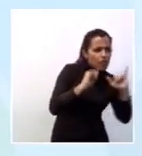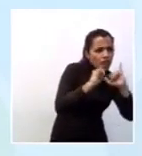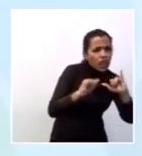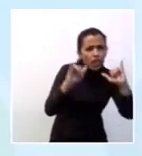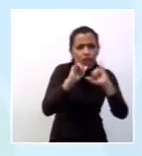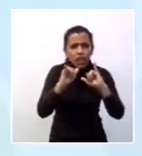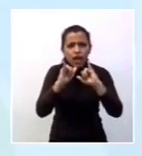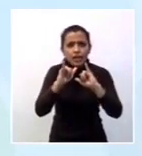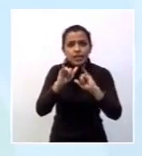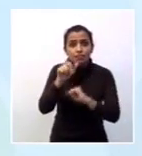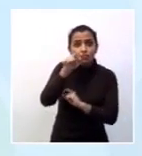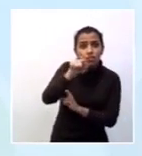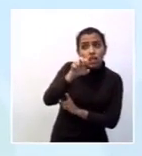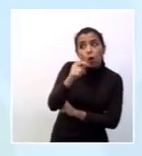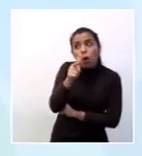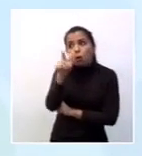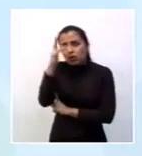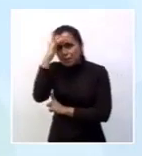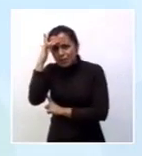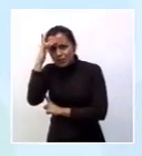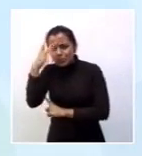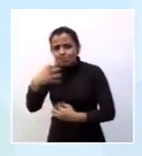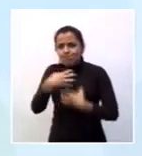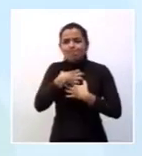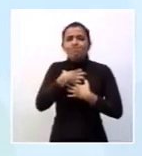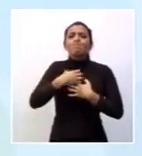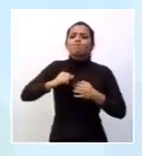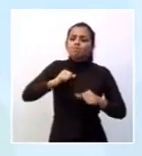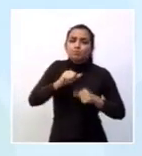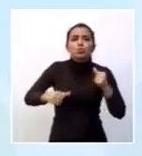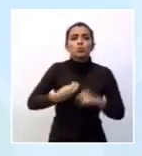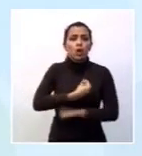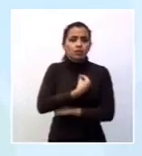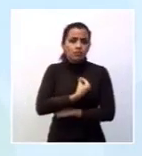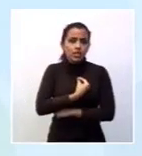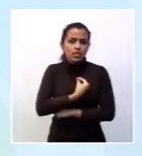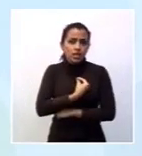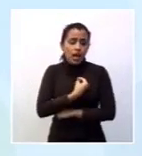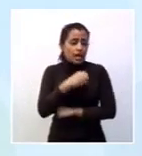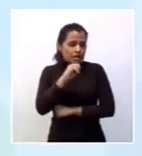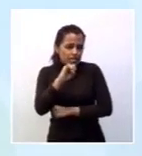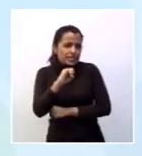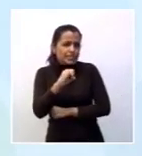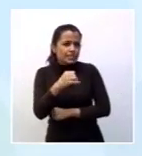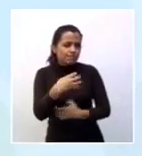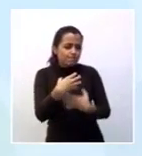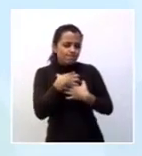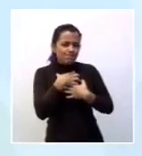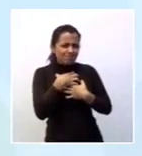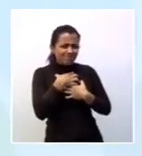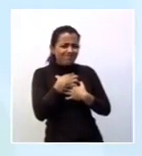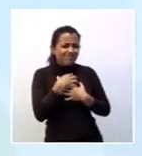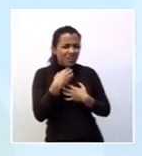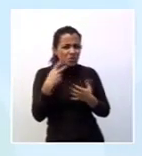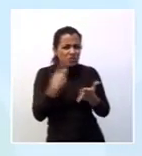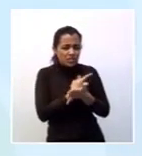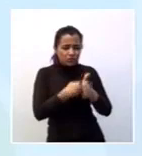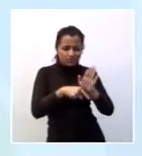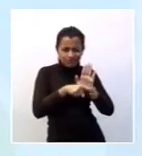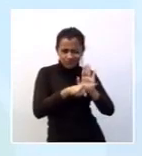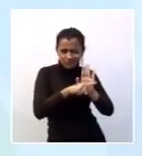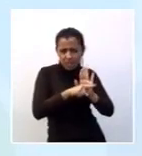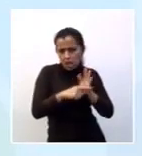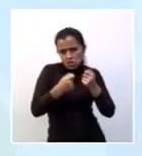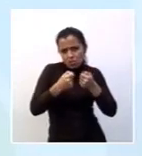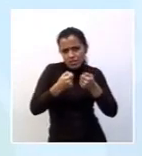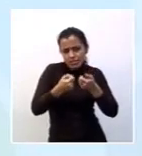ou dessa pessoa? Eu quero deixar claro que vocês não precisam colocar o quê, porque justamente se for algo que impactou negativamente, a gente não vai querer, né, que isso seja